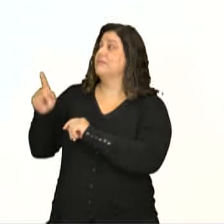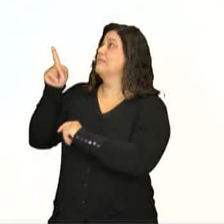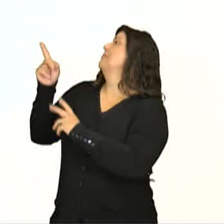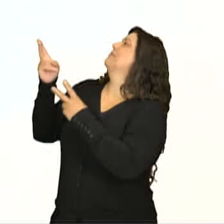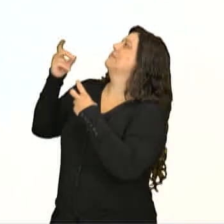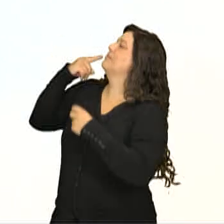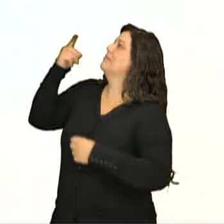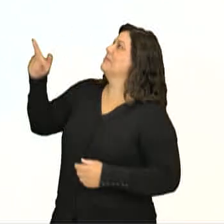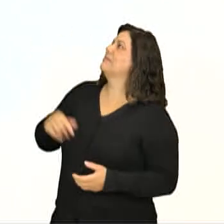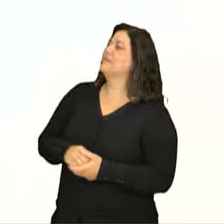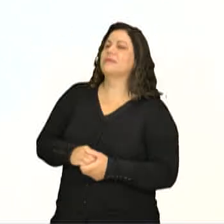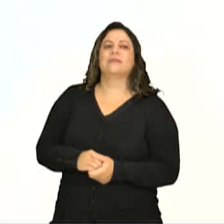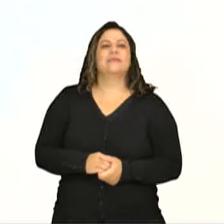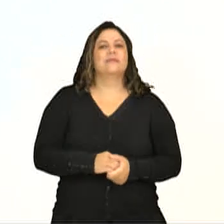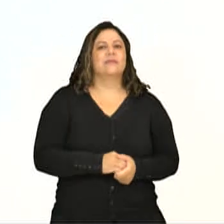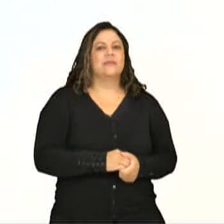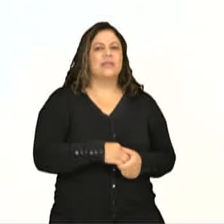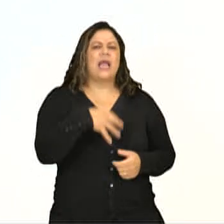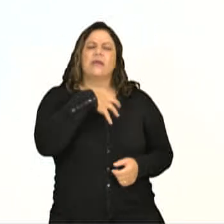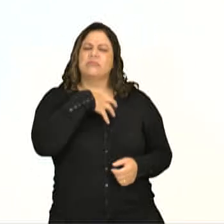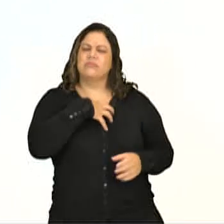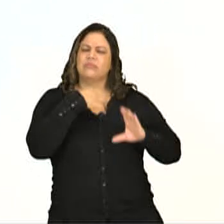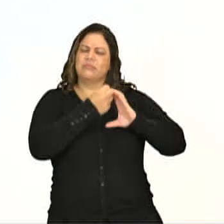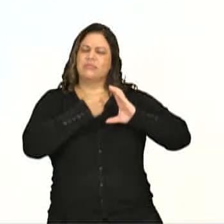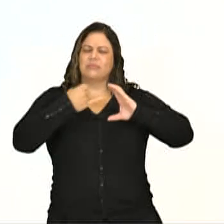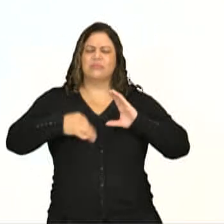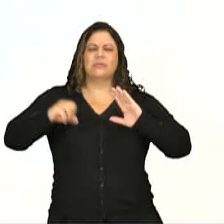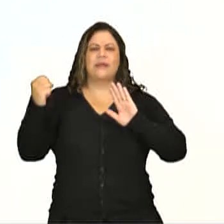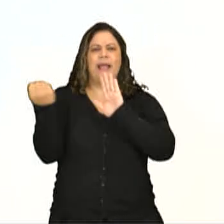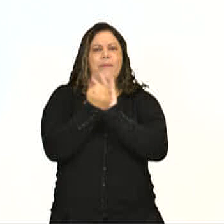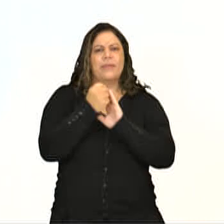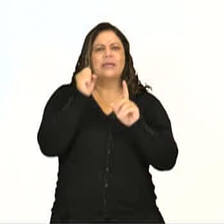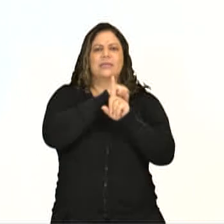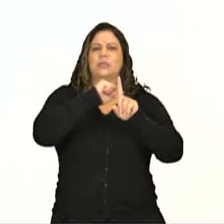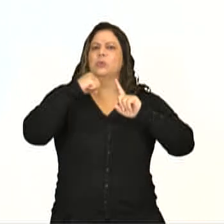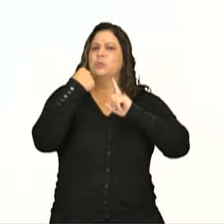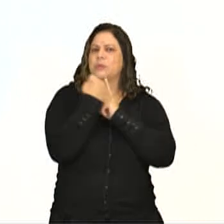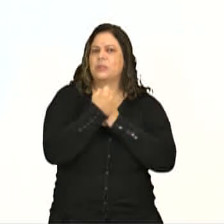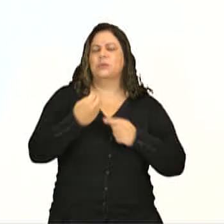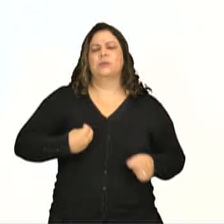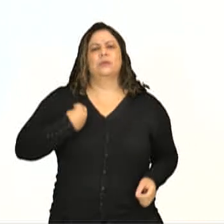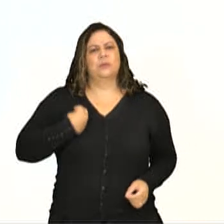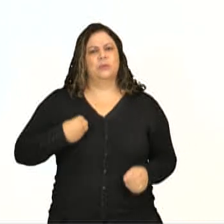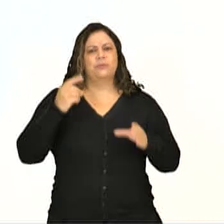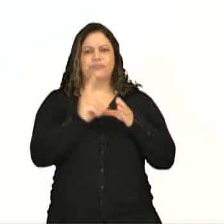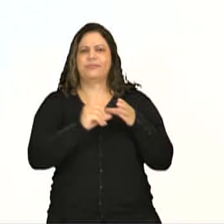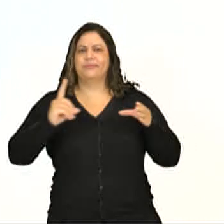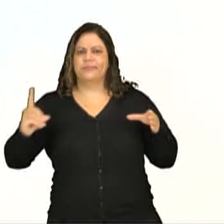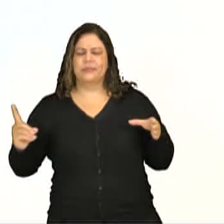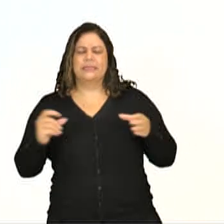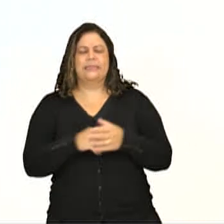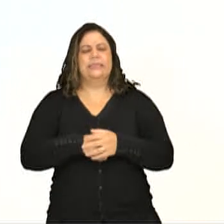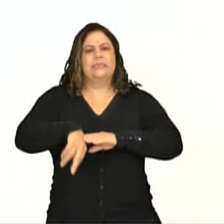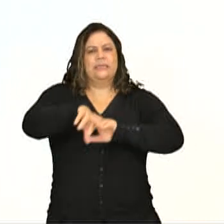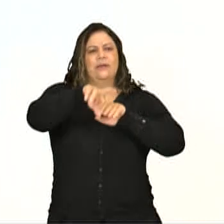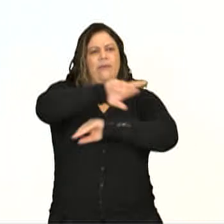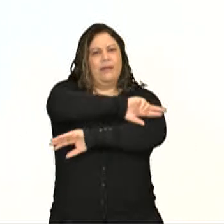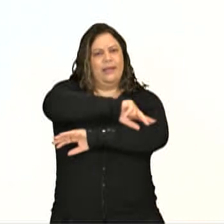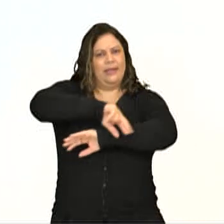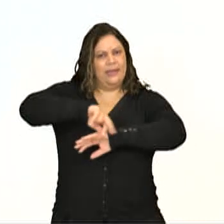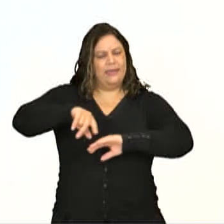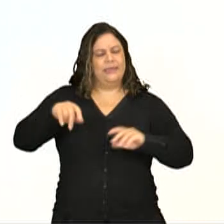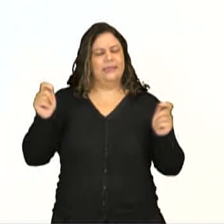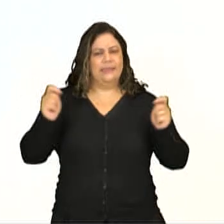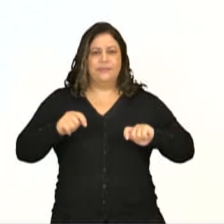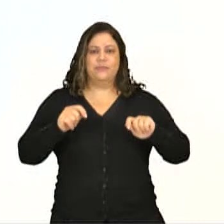Lindy Hop, apresentou uma característica marcante em uma sociedade que vivia segregação racial. Um clube que era o berço desse